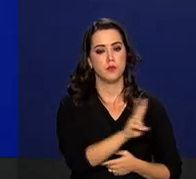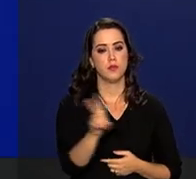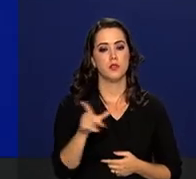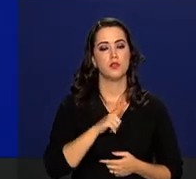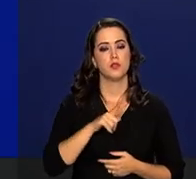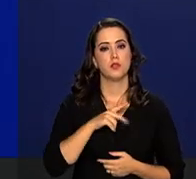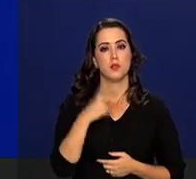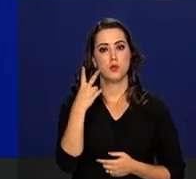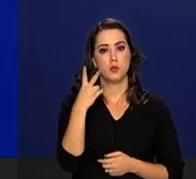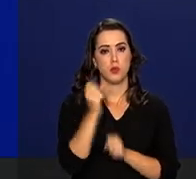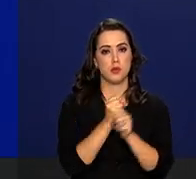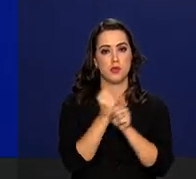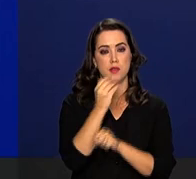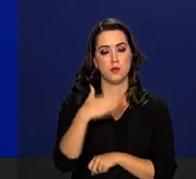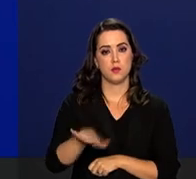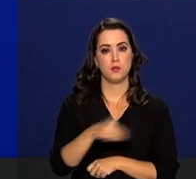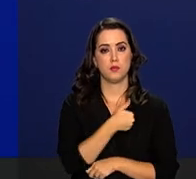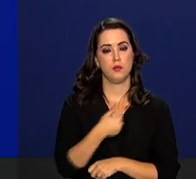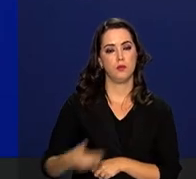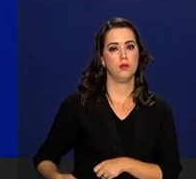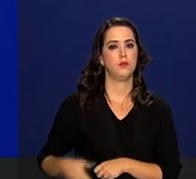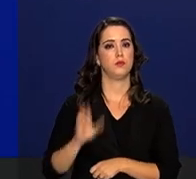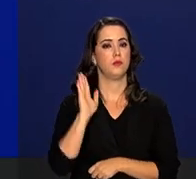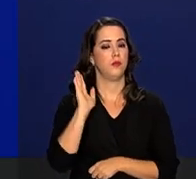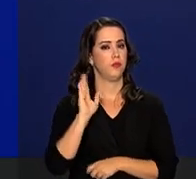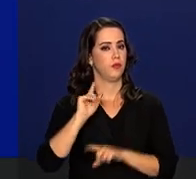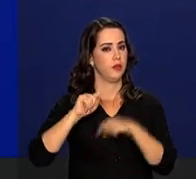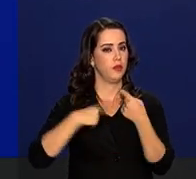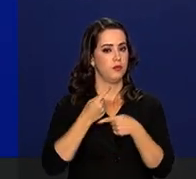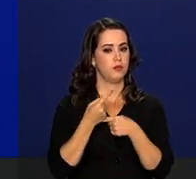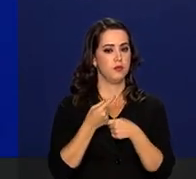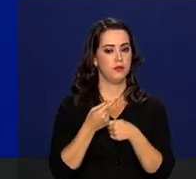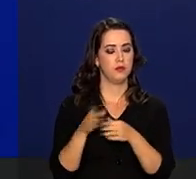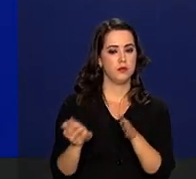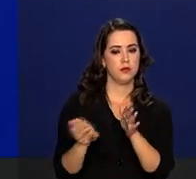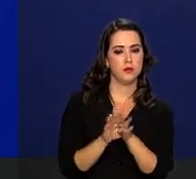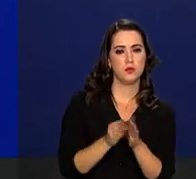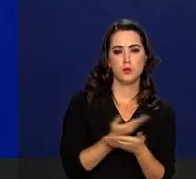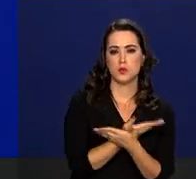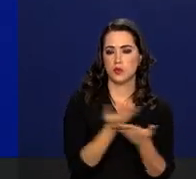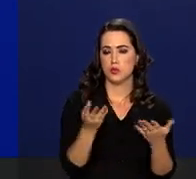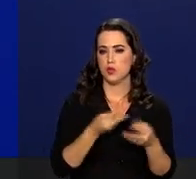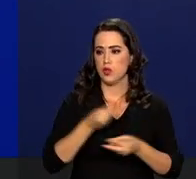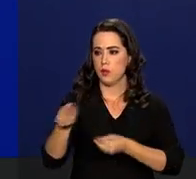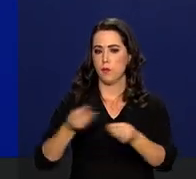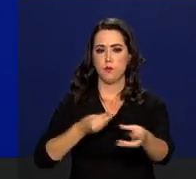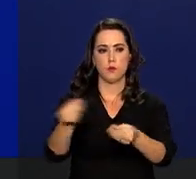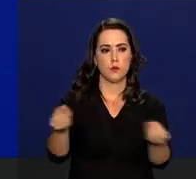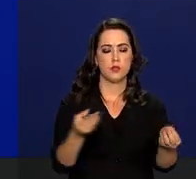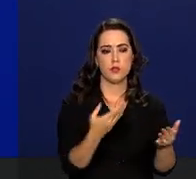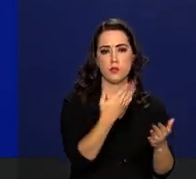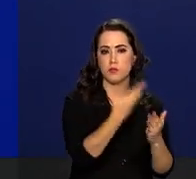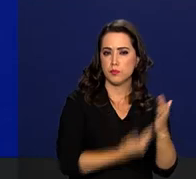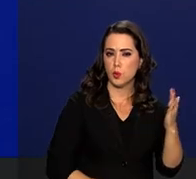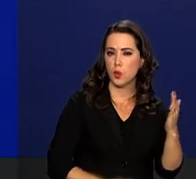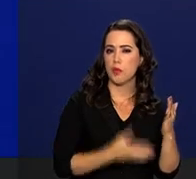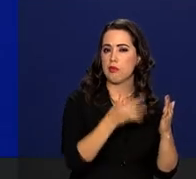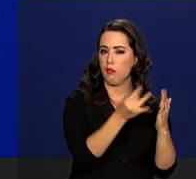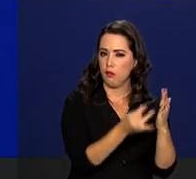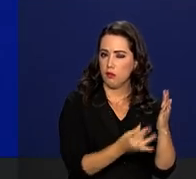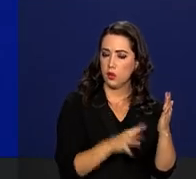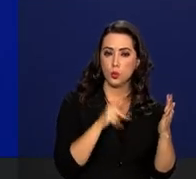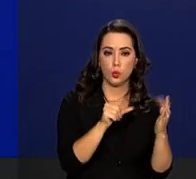temos 2 anos e meio de governo e depois eu fazer chegar às mãos dos senhores e das senhoras tudo aquilo que o governo